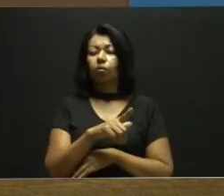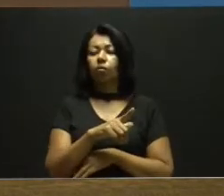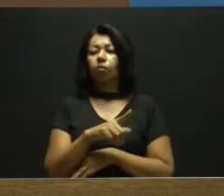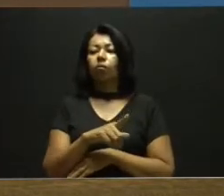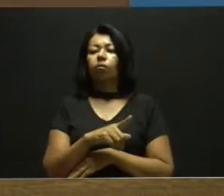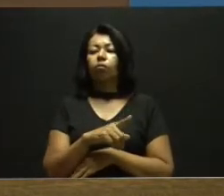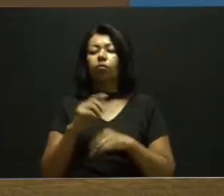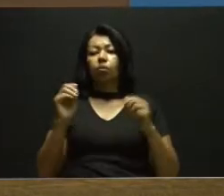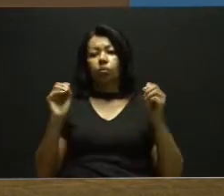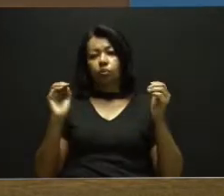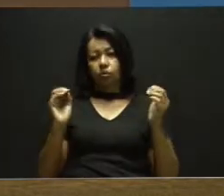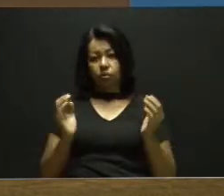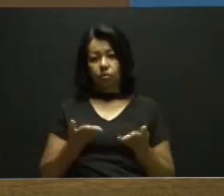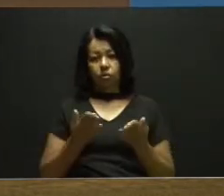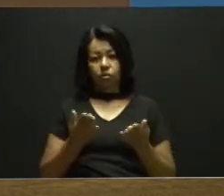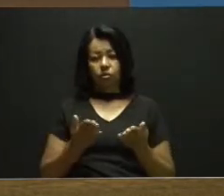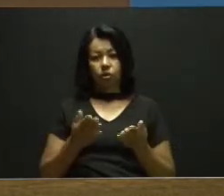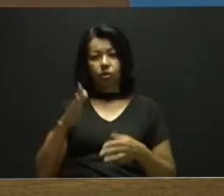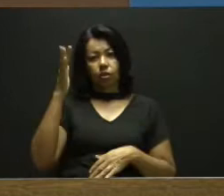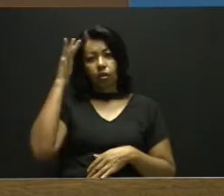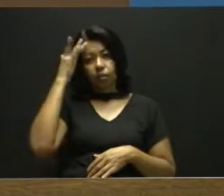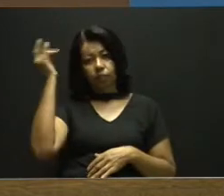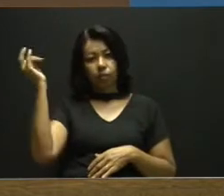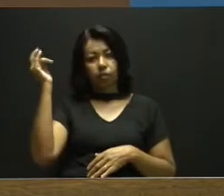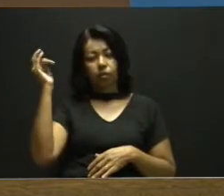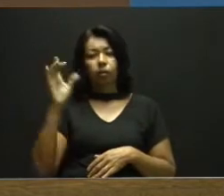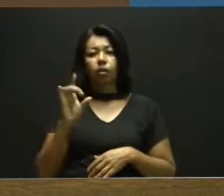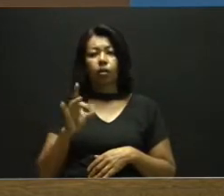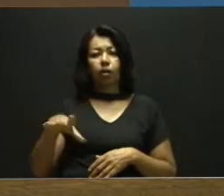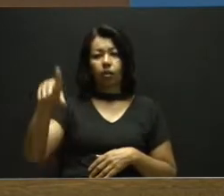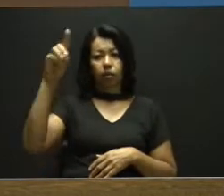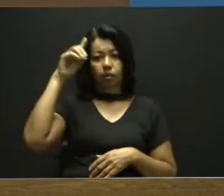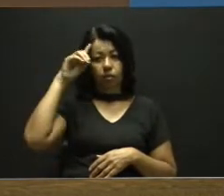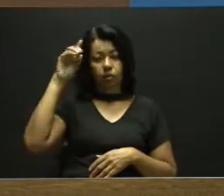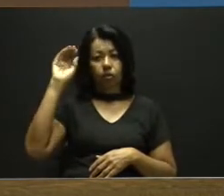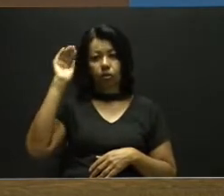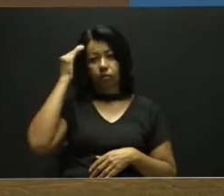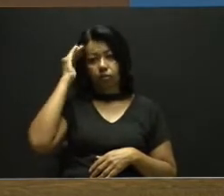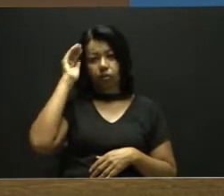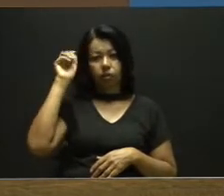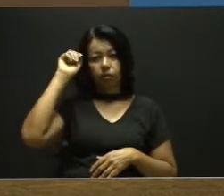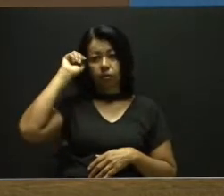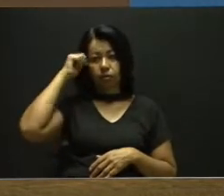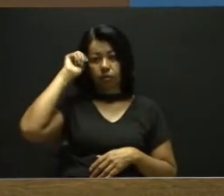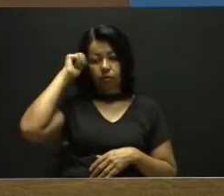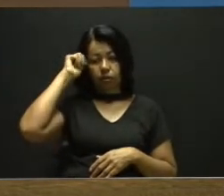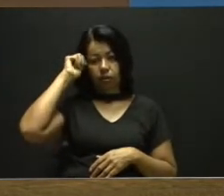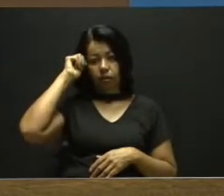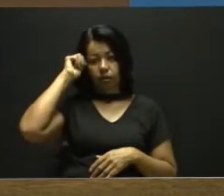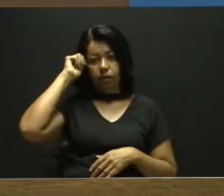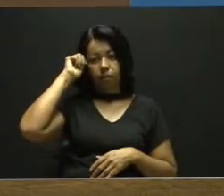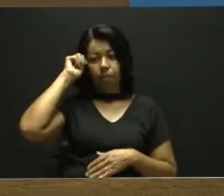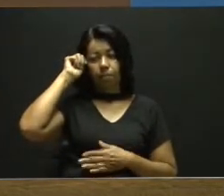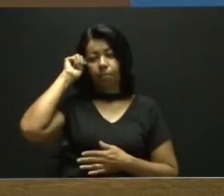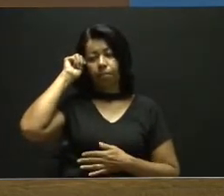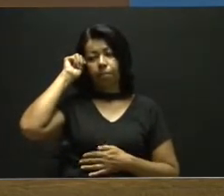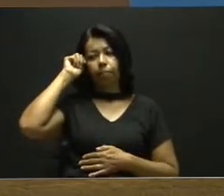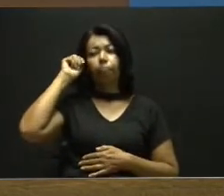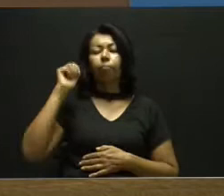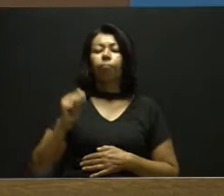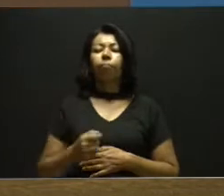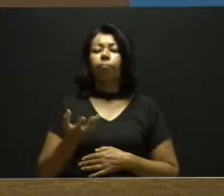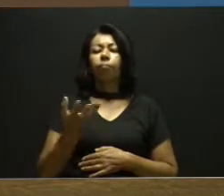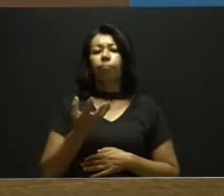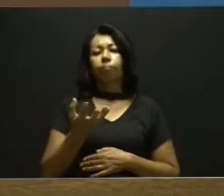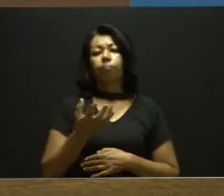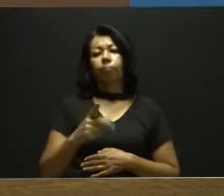hoje amanhã ea cada dia da consciência negra buscar o